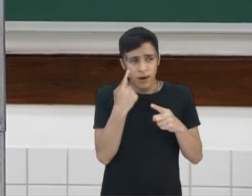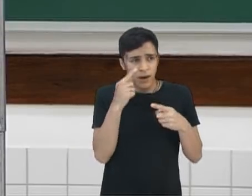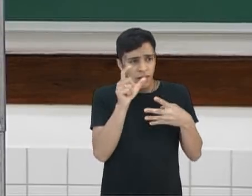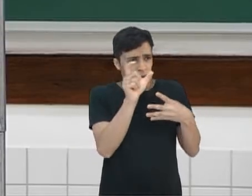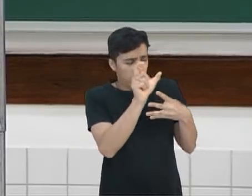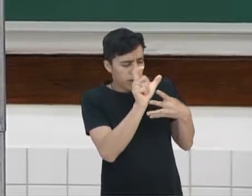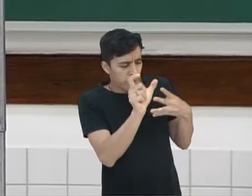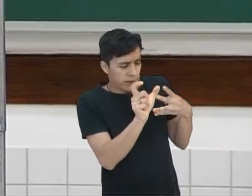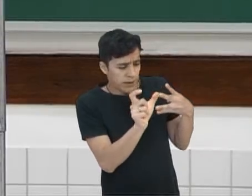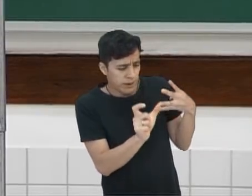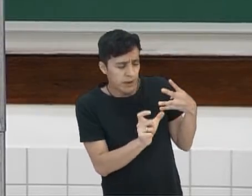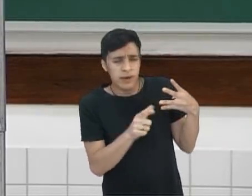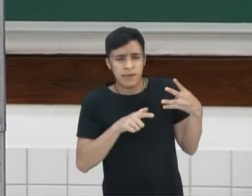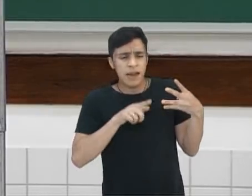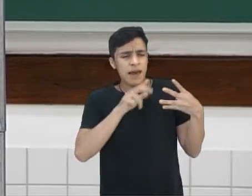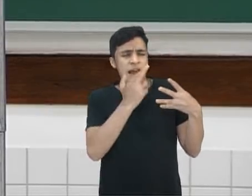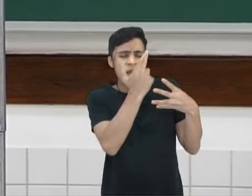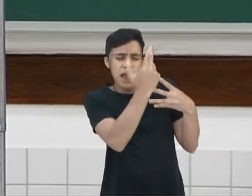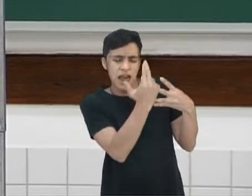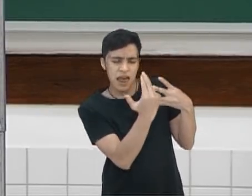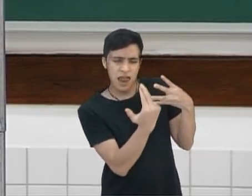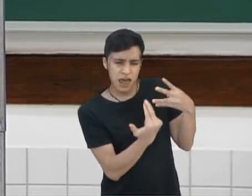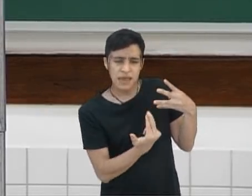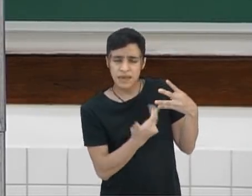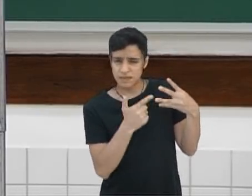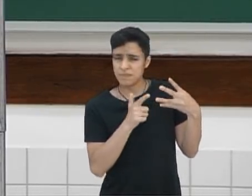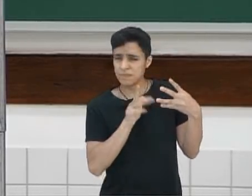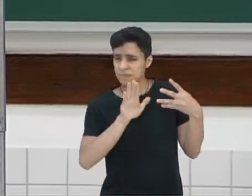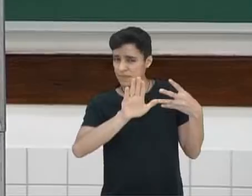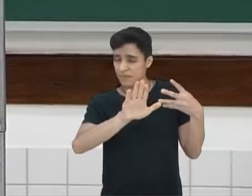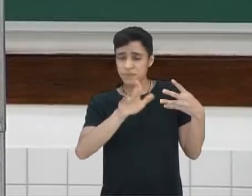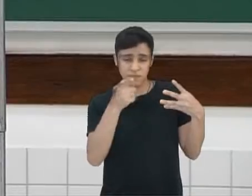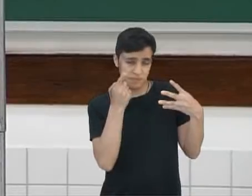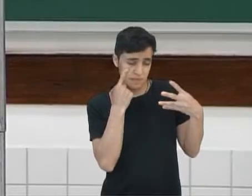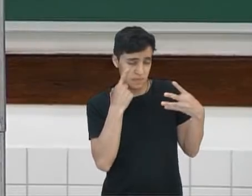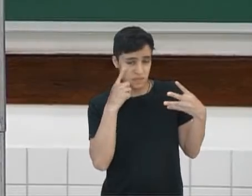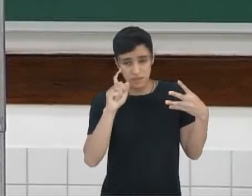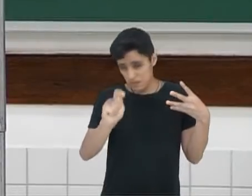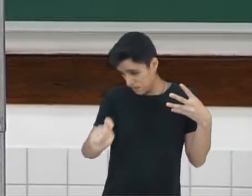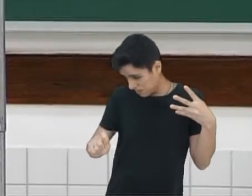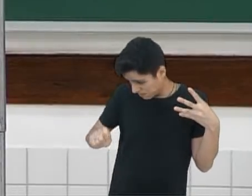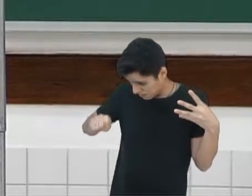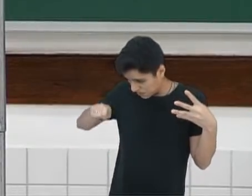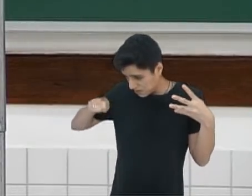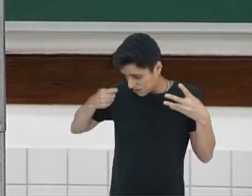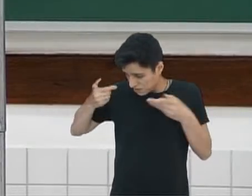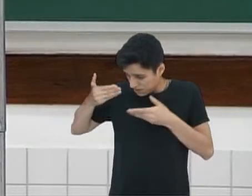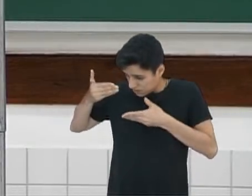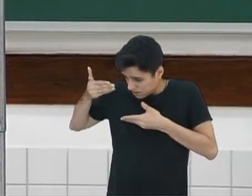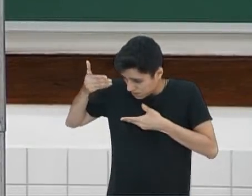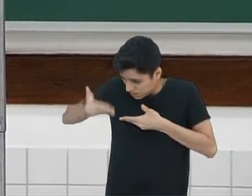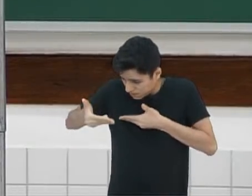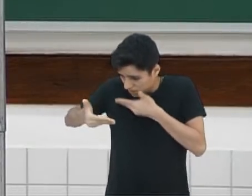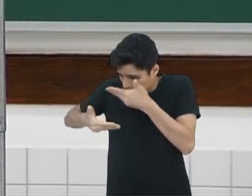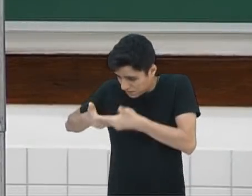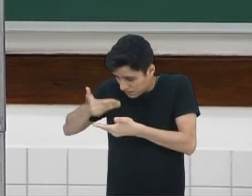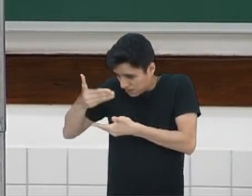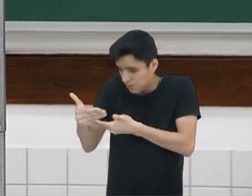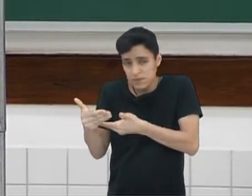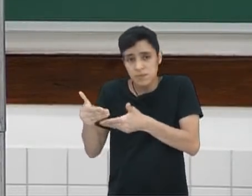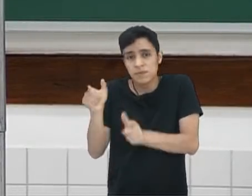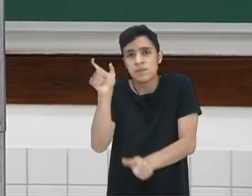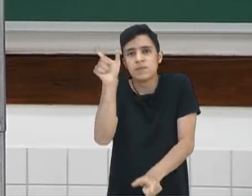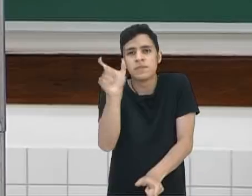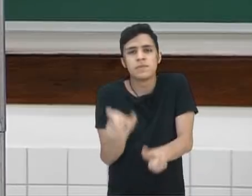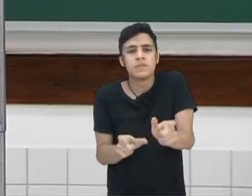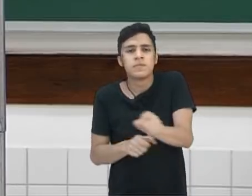têm uma relação com a outra. Mas, quando estamos falando de um processo em que seres vivos